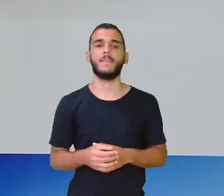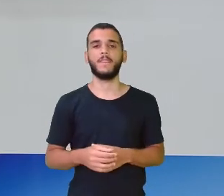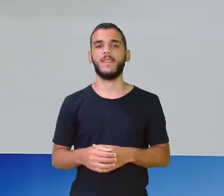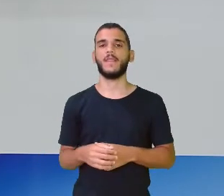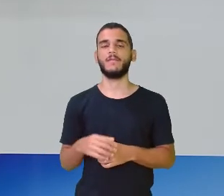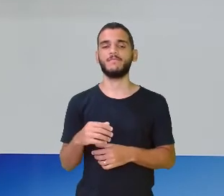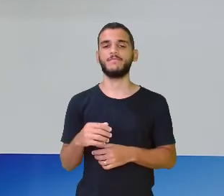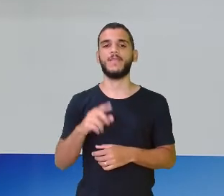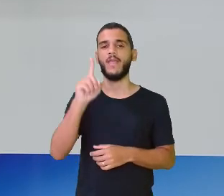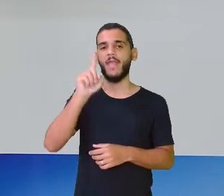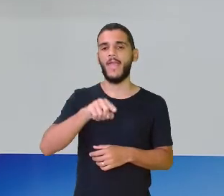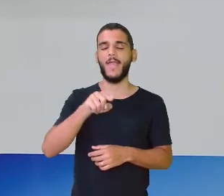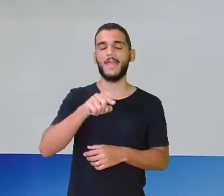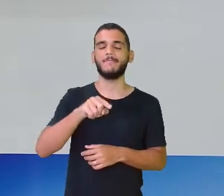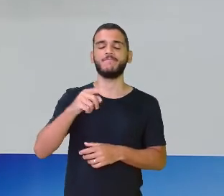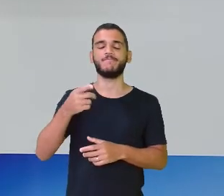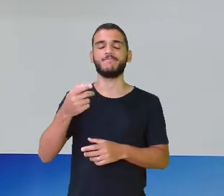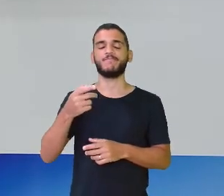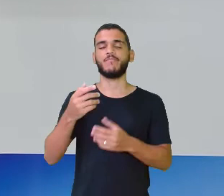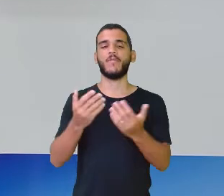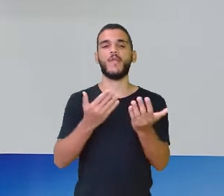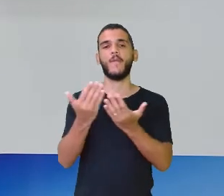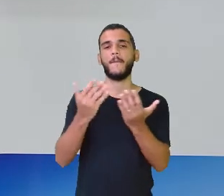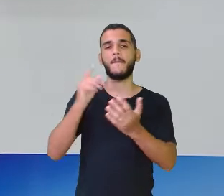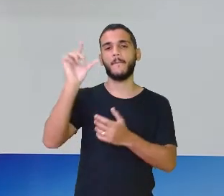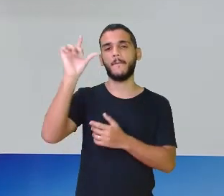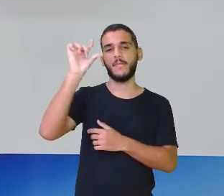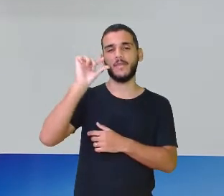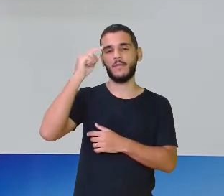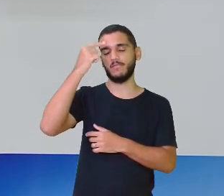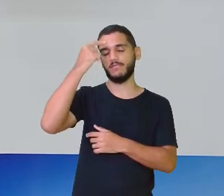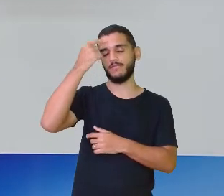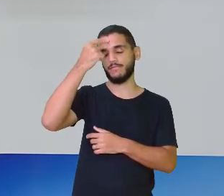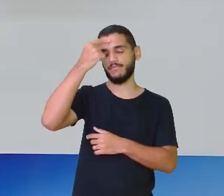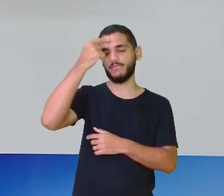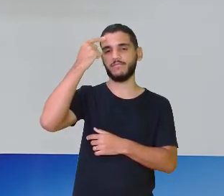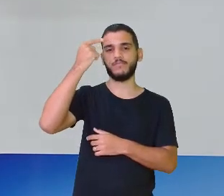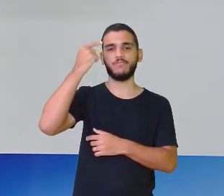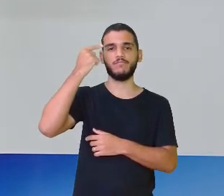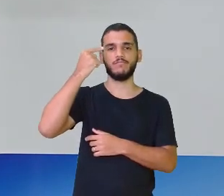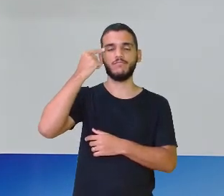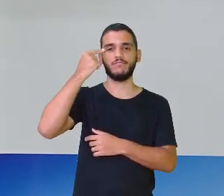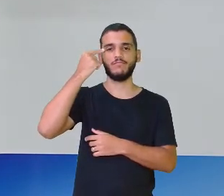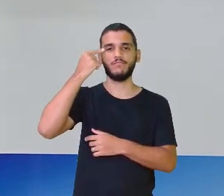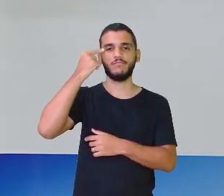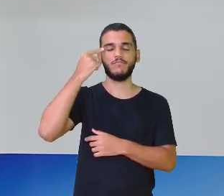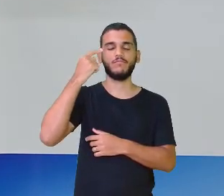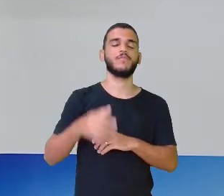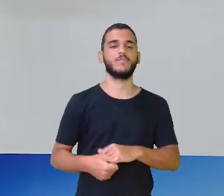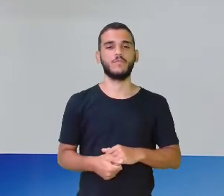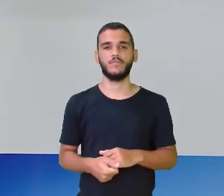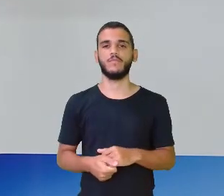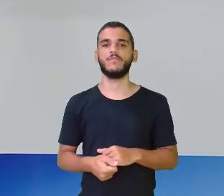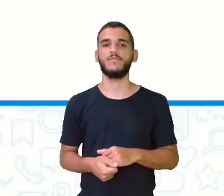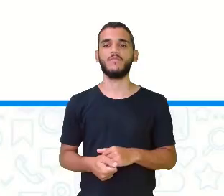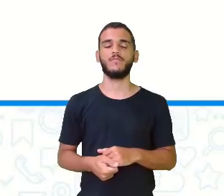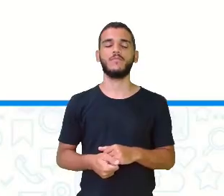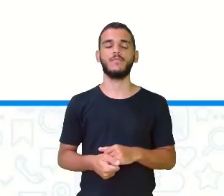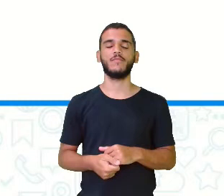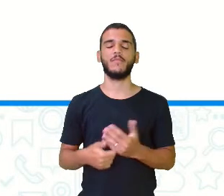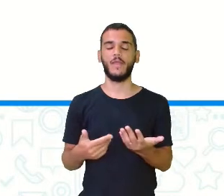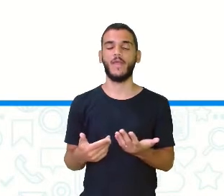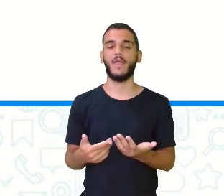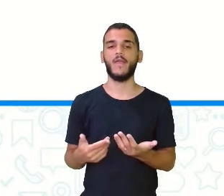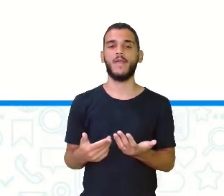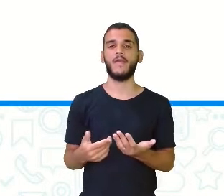menor que 90 graus. Ângulo agudo. É muito fácil. Ângulo agudo, ó. Lembra